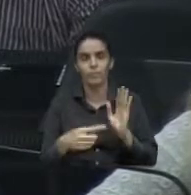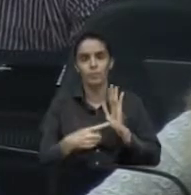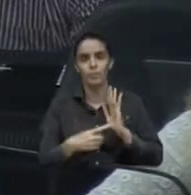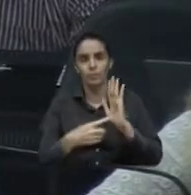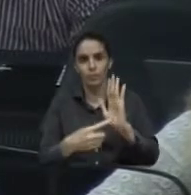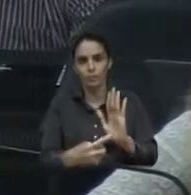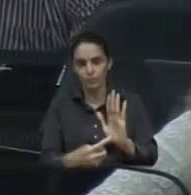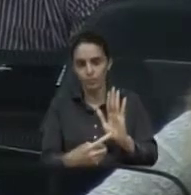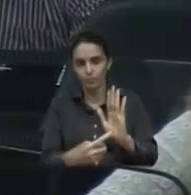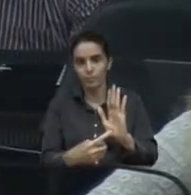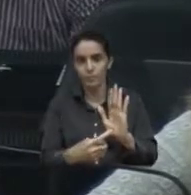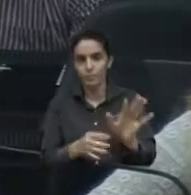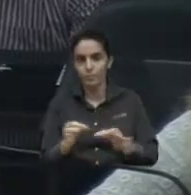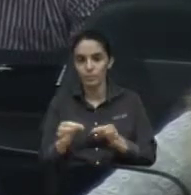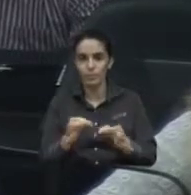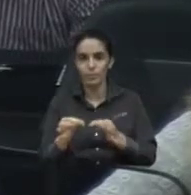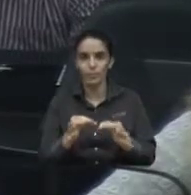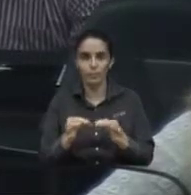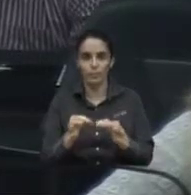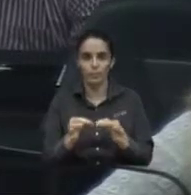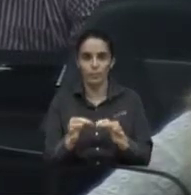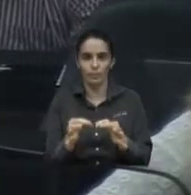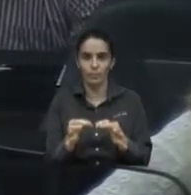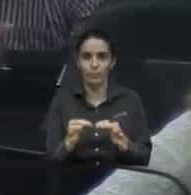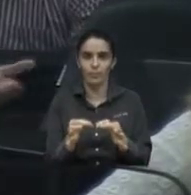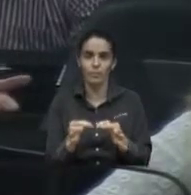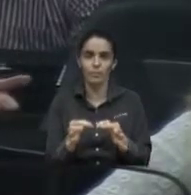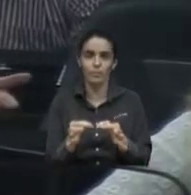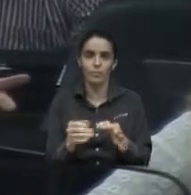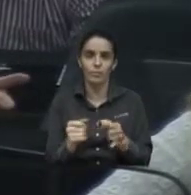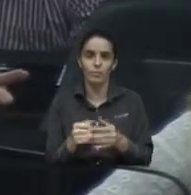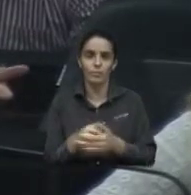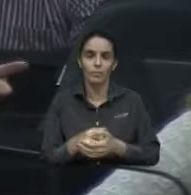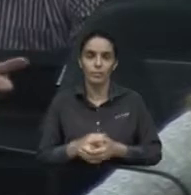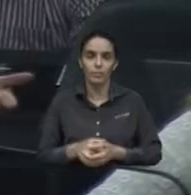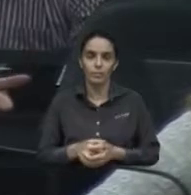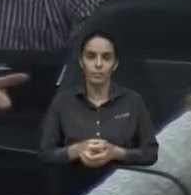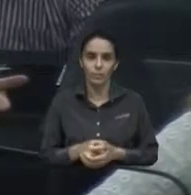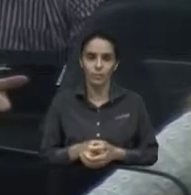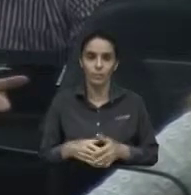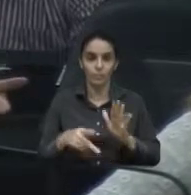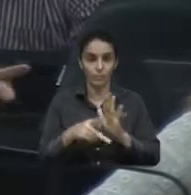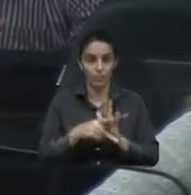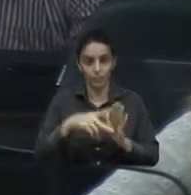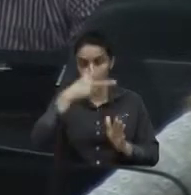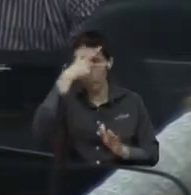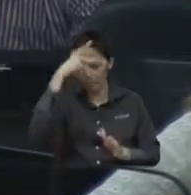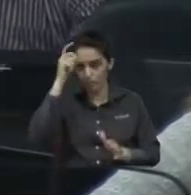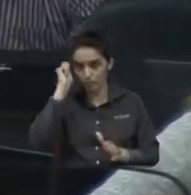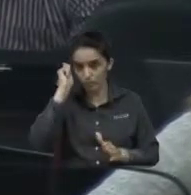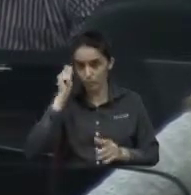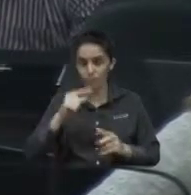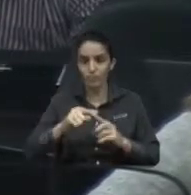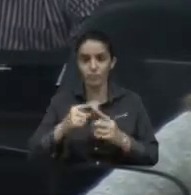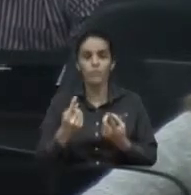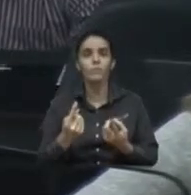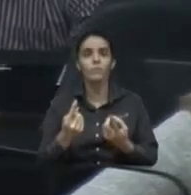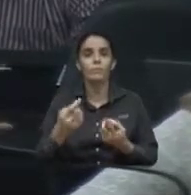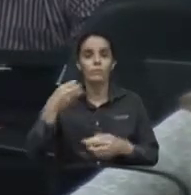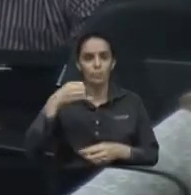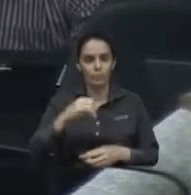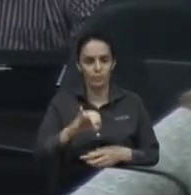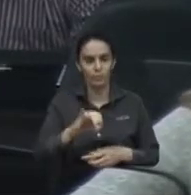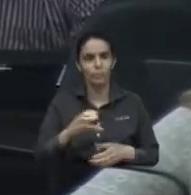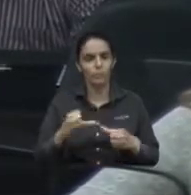apresentar projetos que é da competência do executivo, mas se fosse da nossa